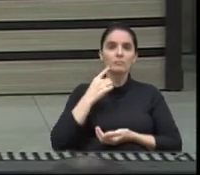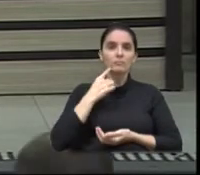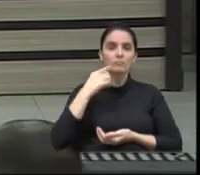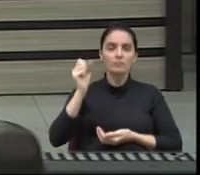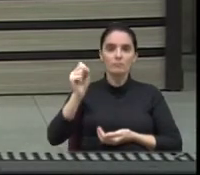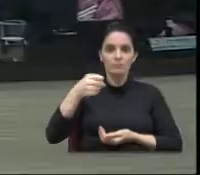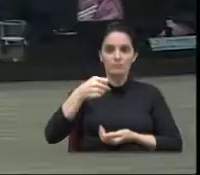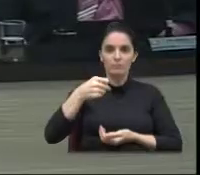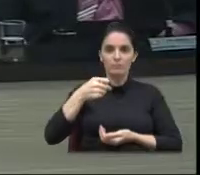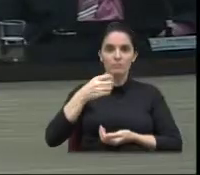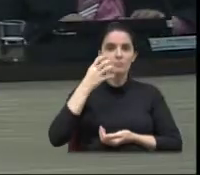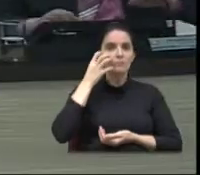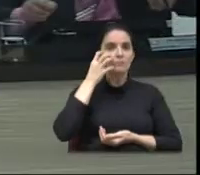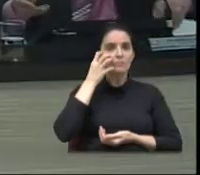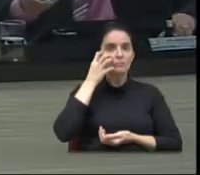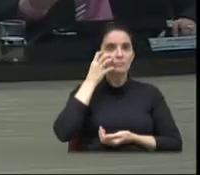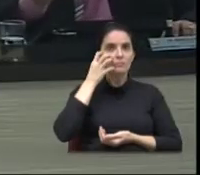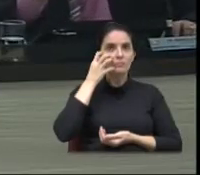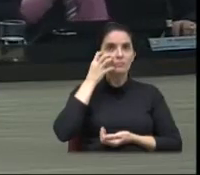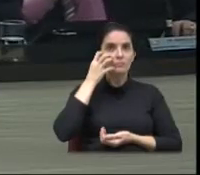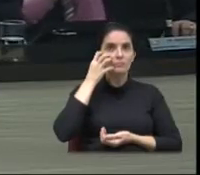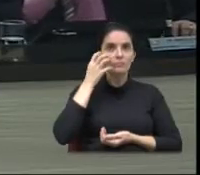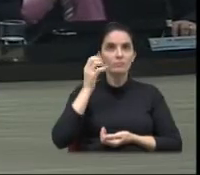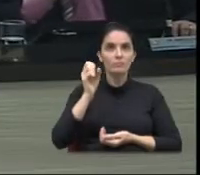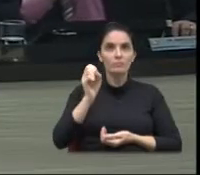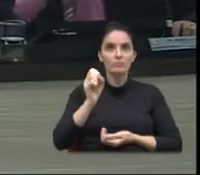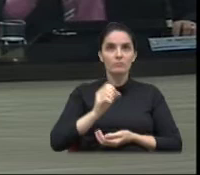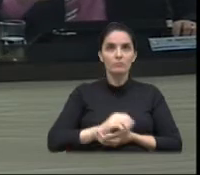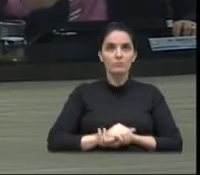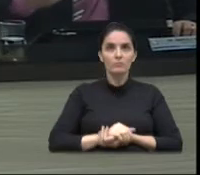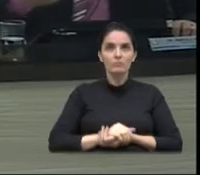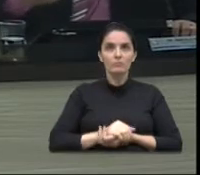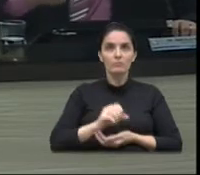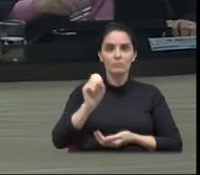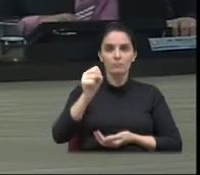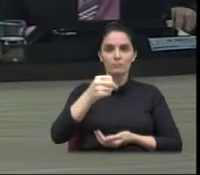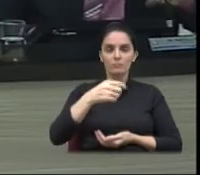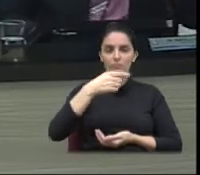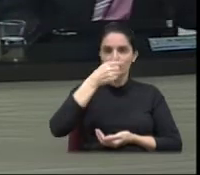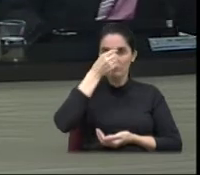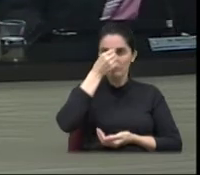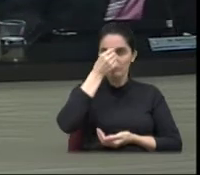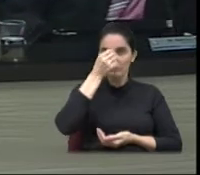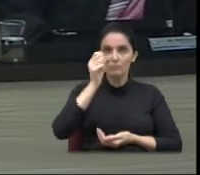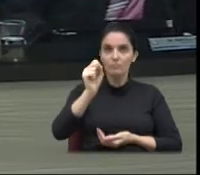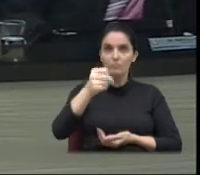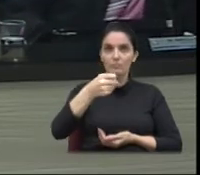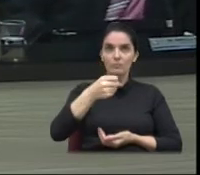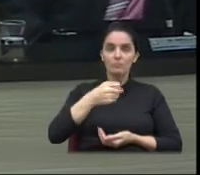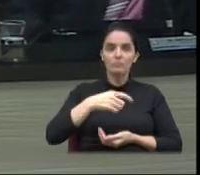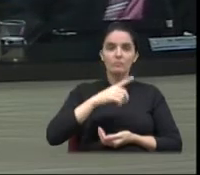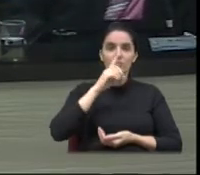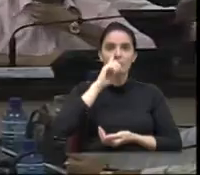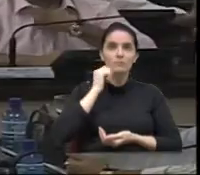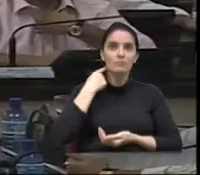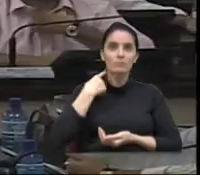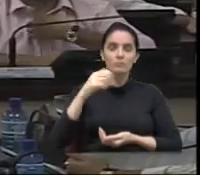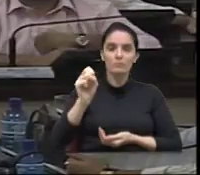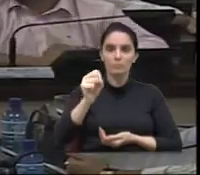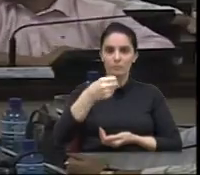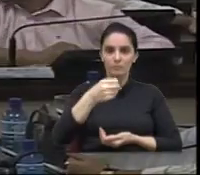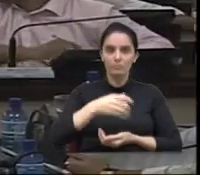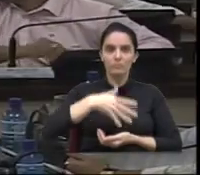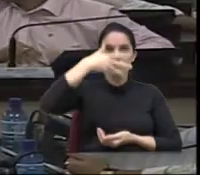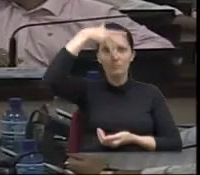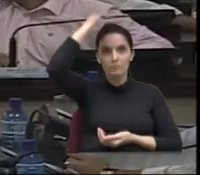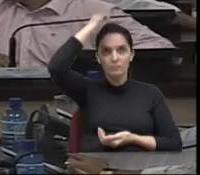Sim, presidente. Doutor Marcelo Rossi. Sim. Jorge Freitas. Sim. Newton Santos. Sim.